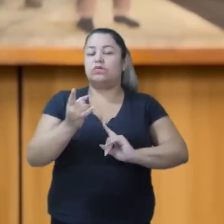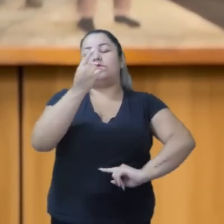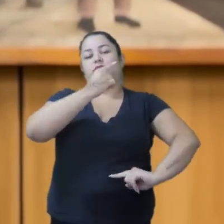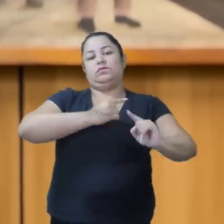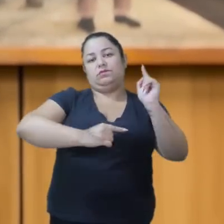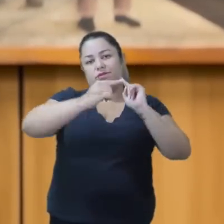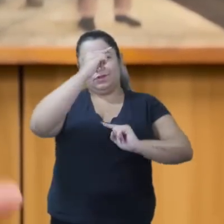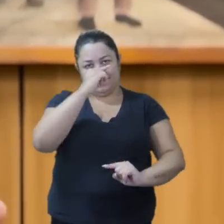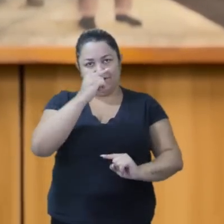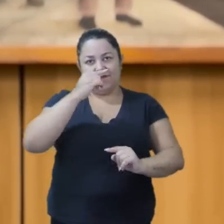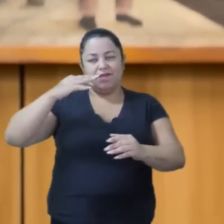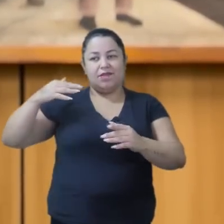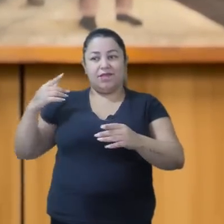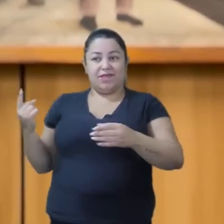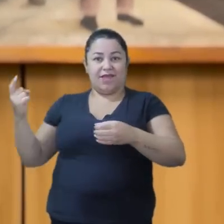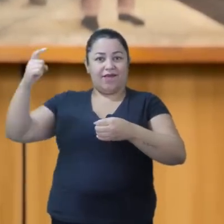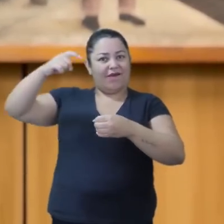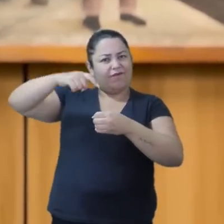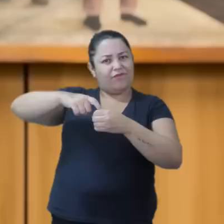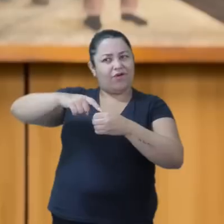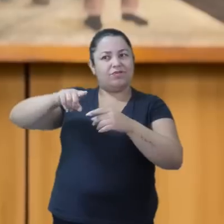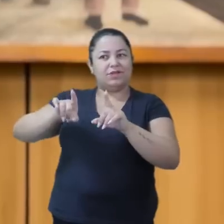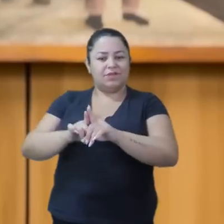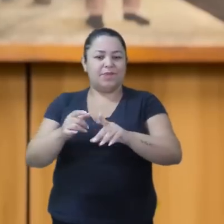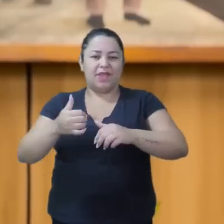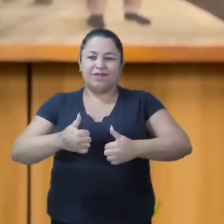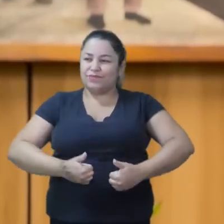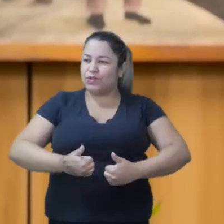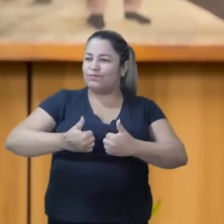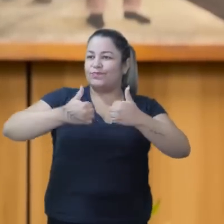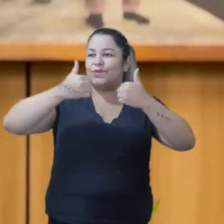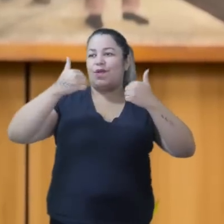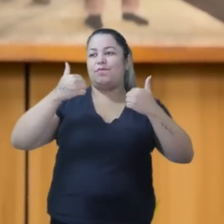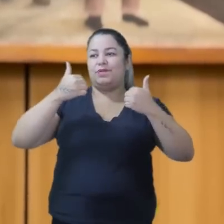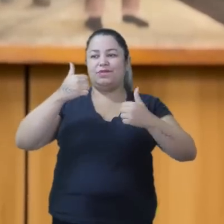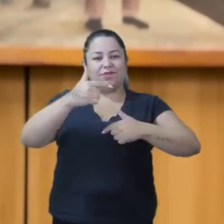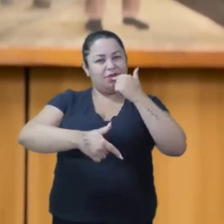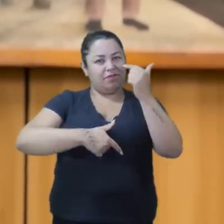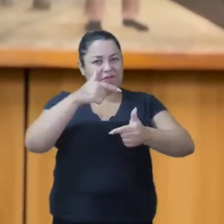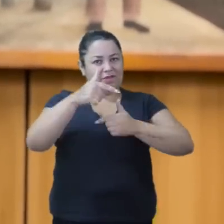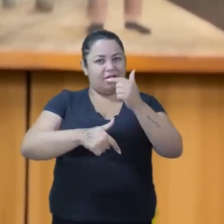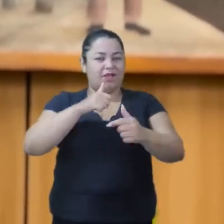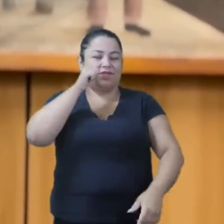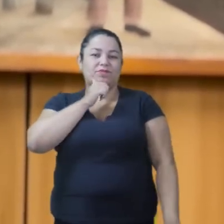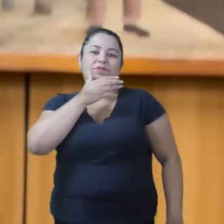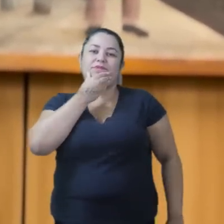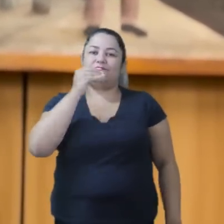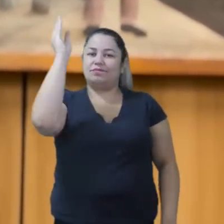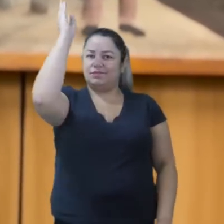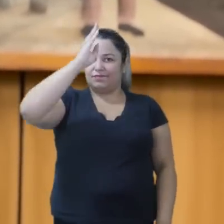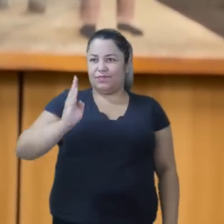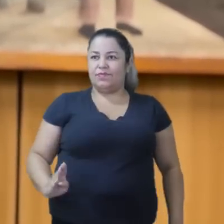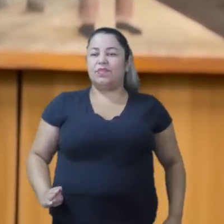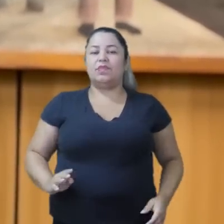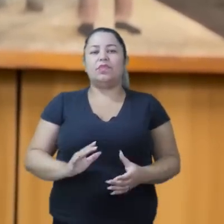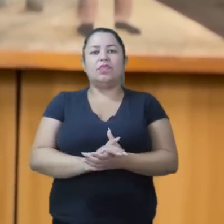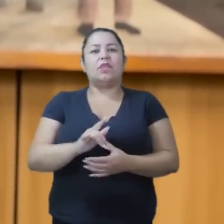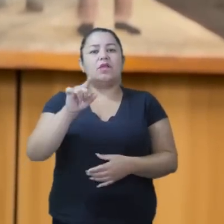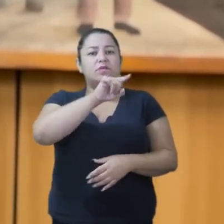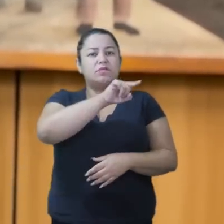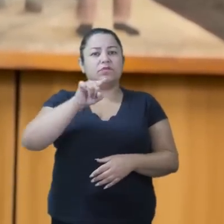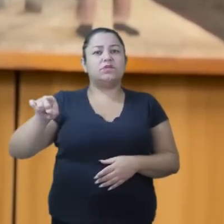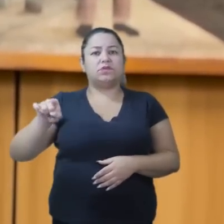reconstrução e a volta por cima nas melhorias para o trabalhador e trabalhadora brasileiros. Vocês